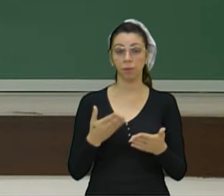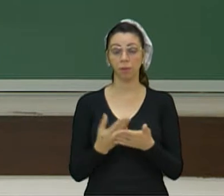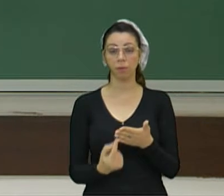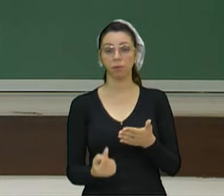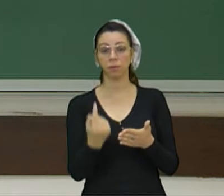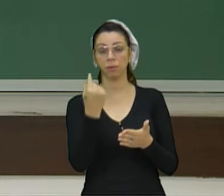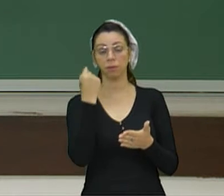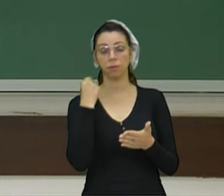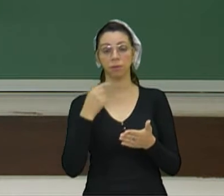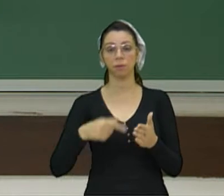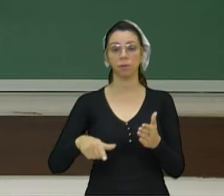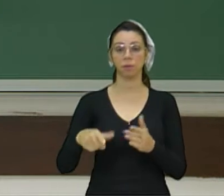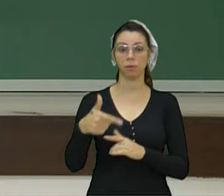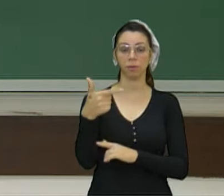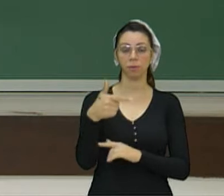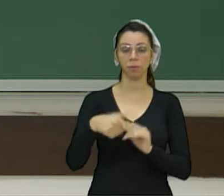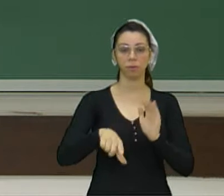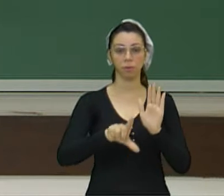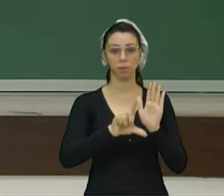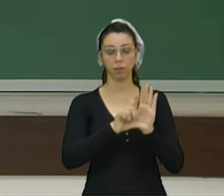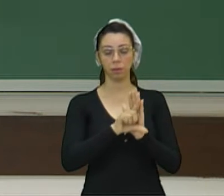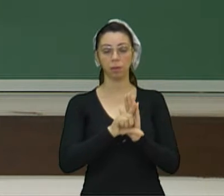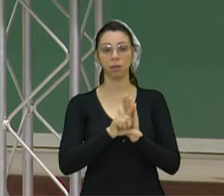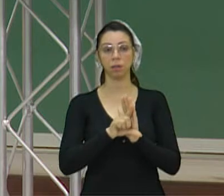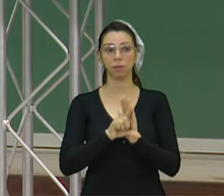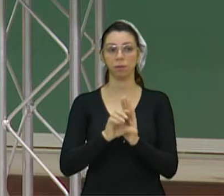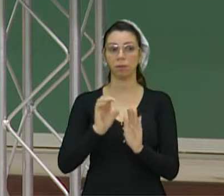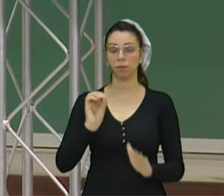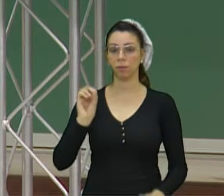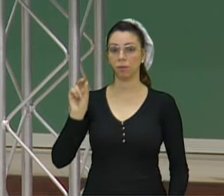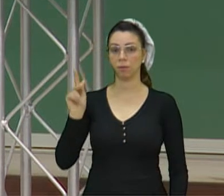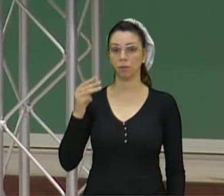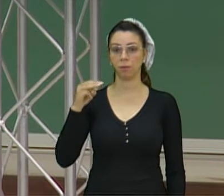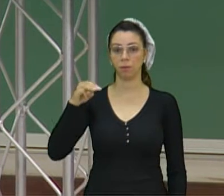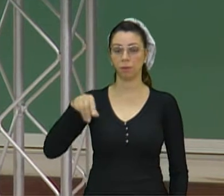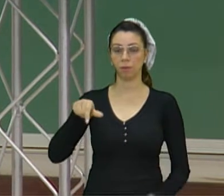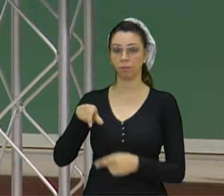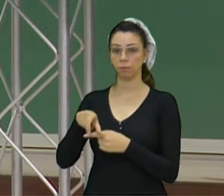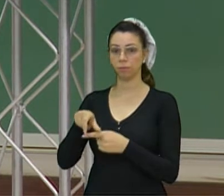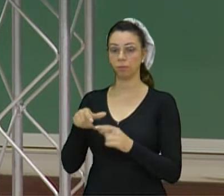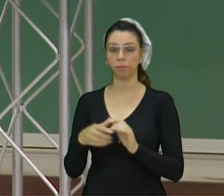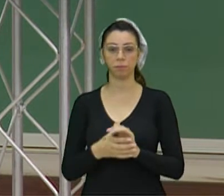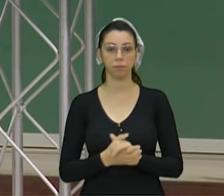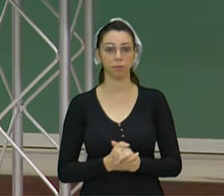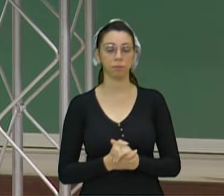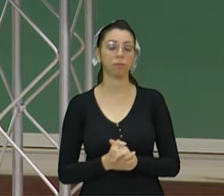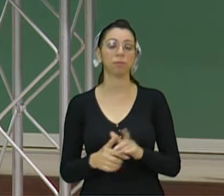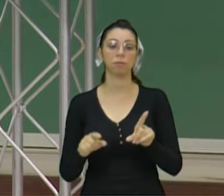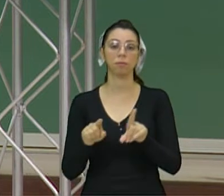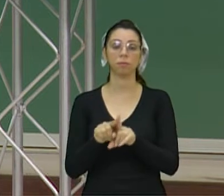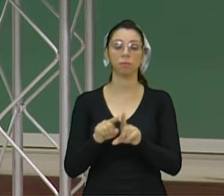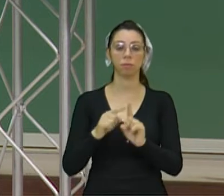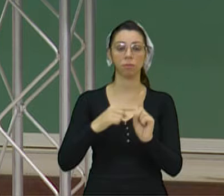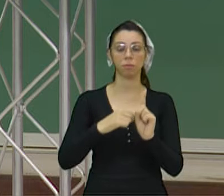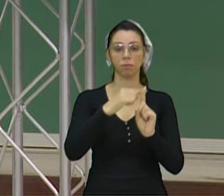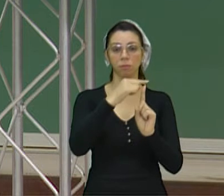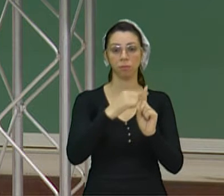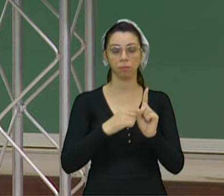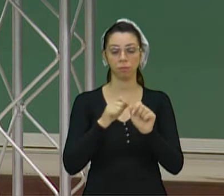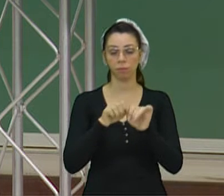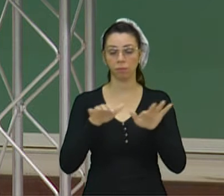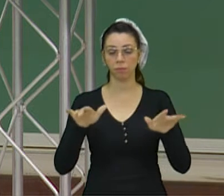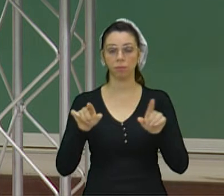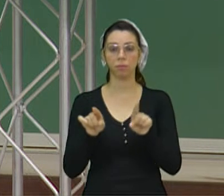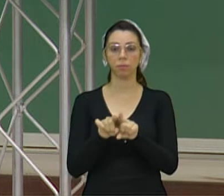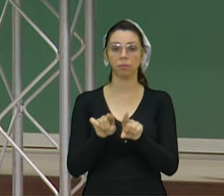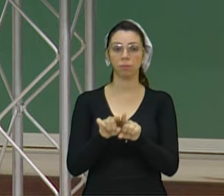viu a segunda lei de Ohm, a formulação da segunda lei de Ohm. Nós vimos a temperatura nos condutores, vimos